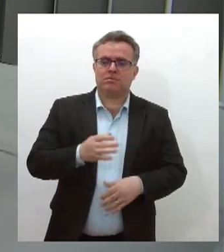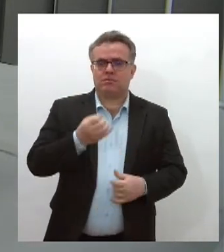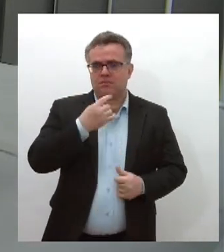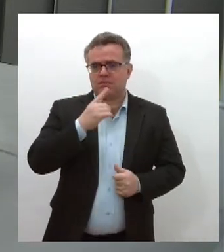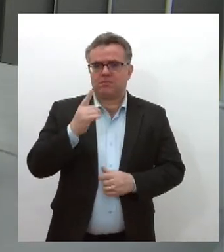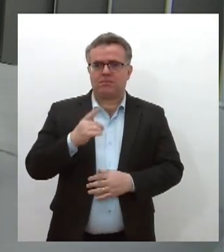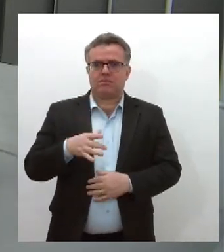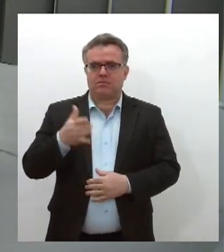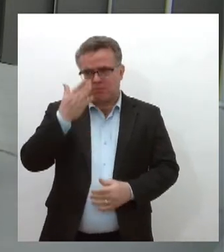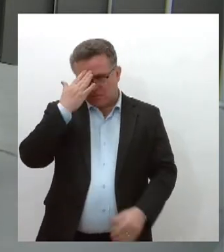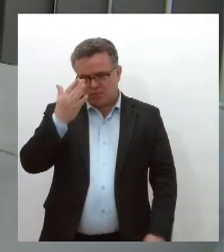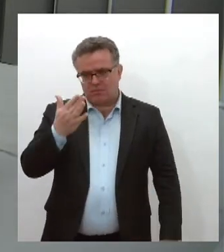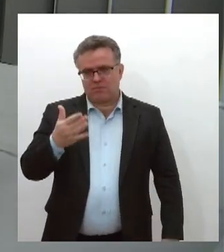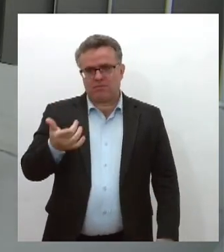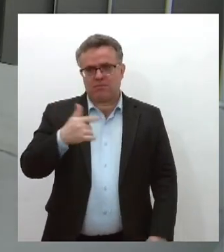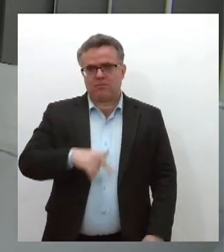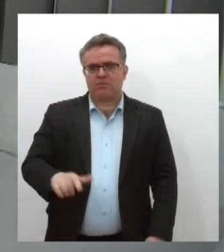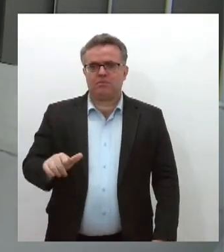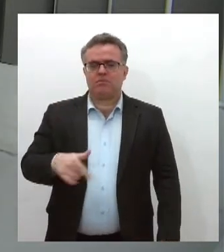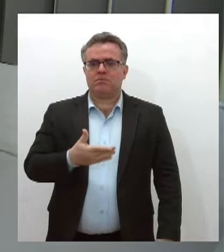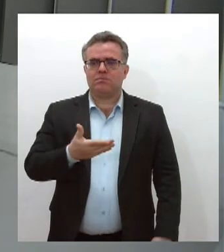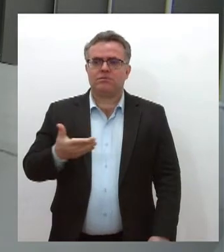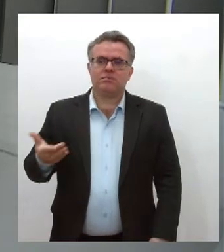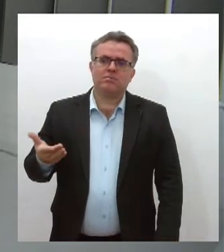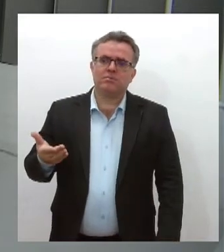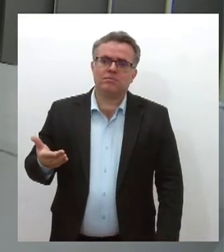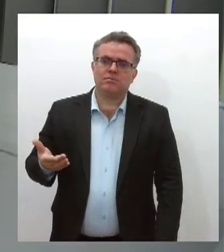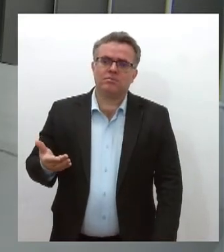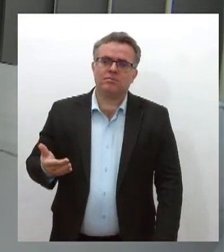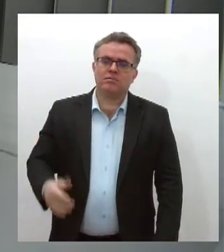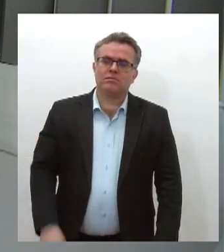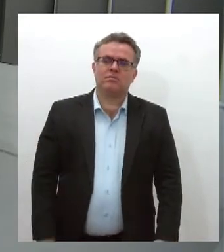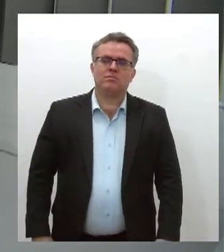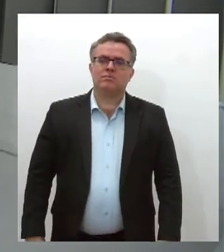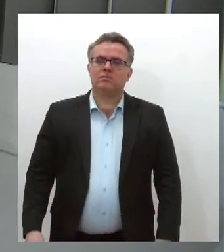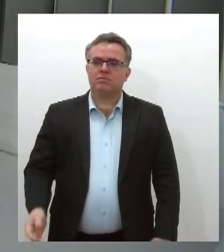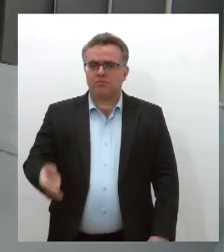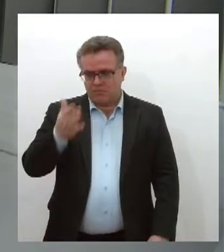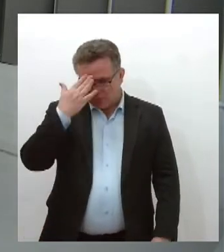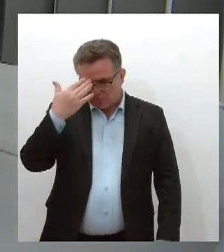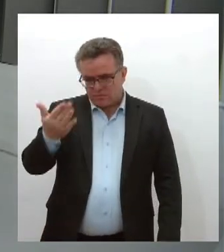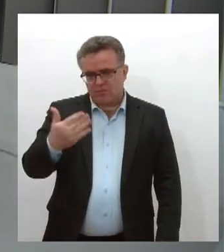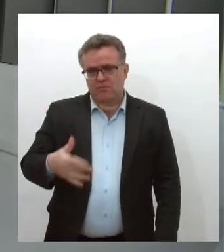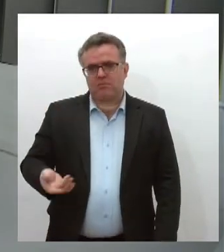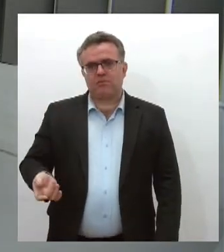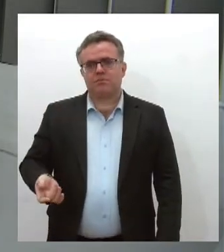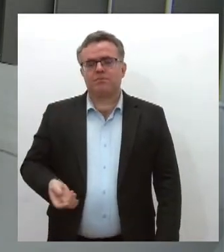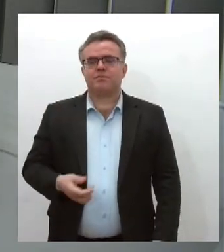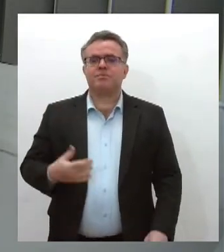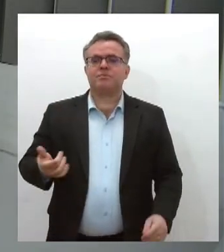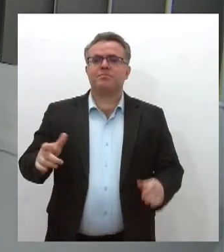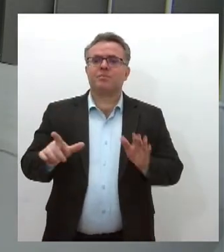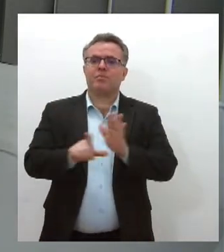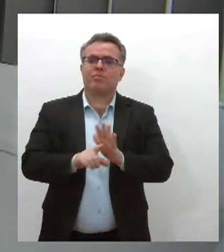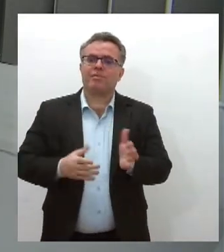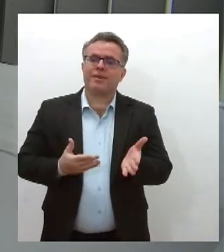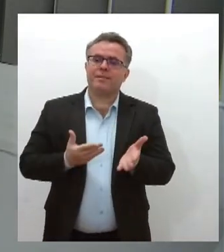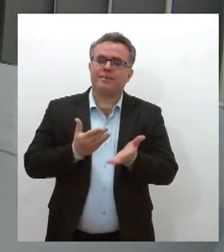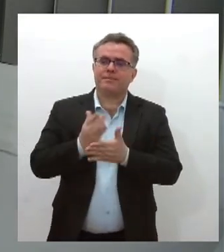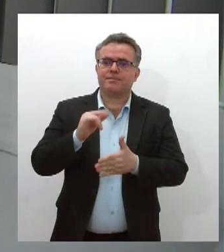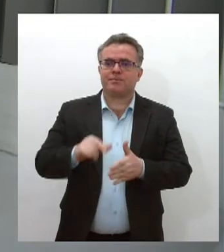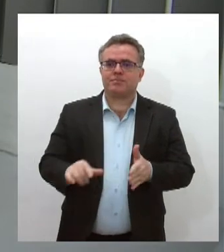Obrigada mais uma vez por essa oportunidade de estar divulgando o censo. Obrigada. E uma lei aprovada aqui na LES institui a